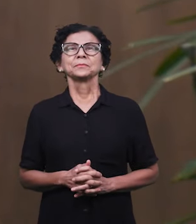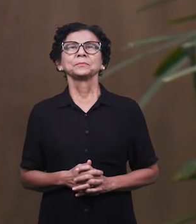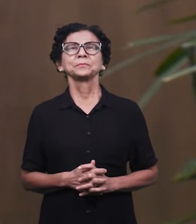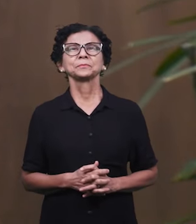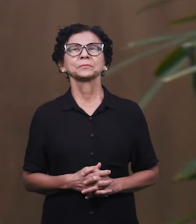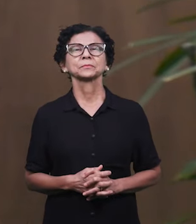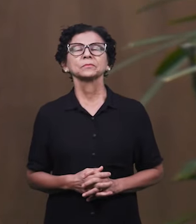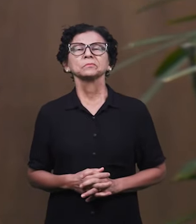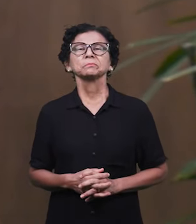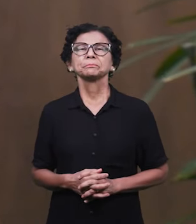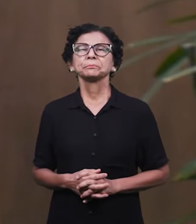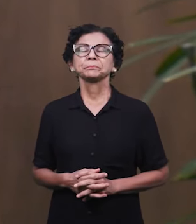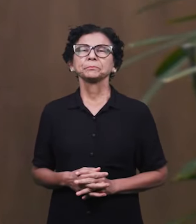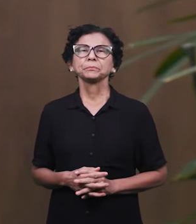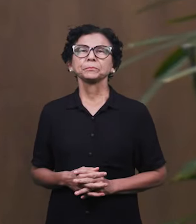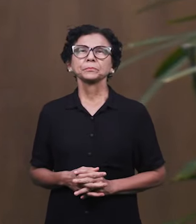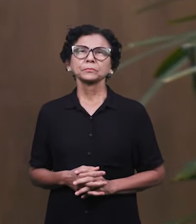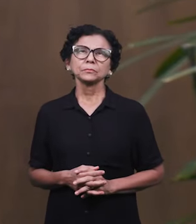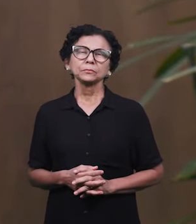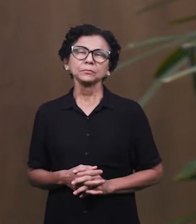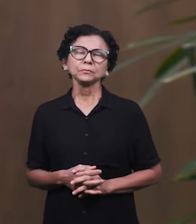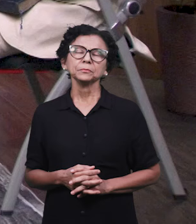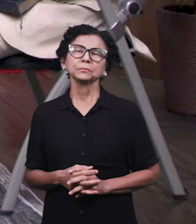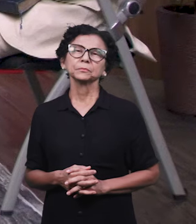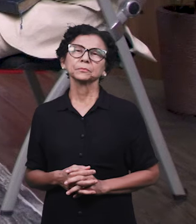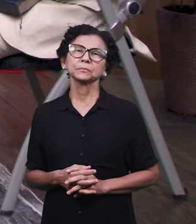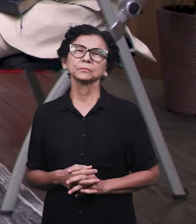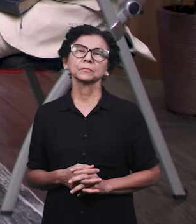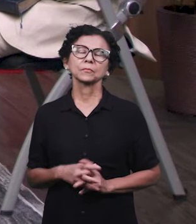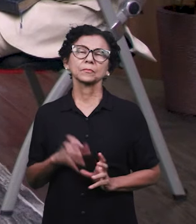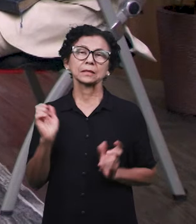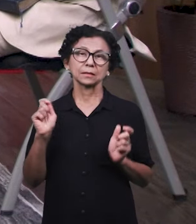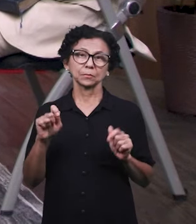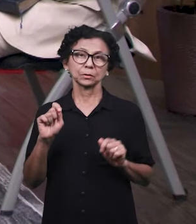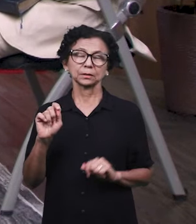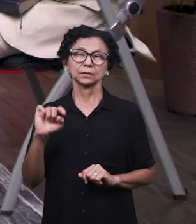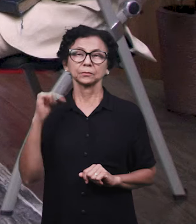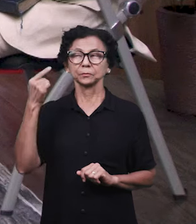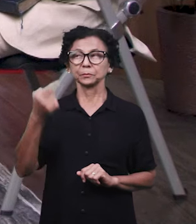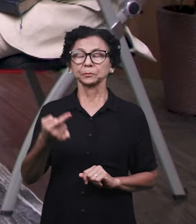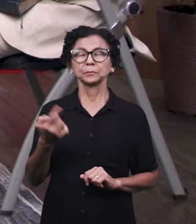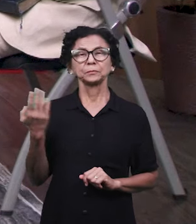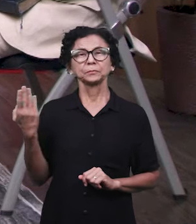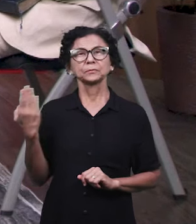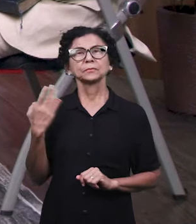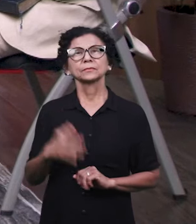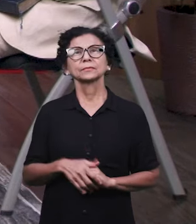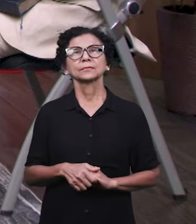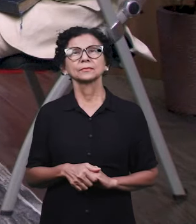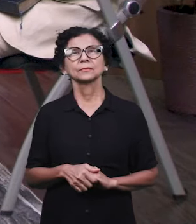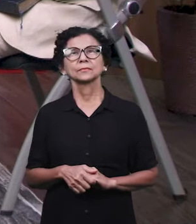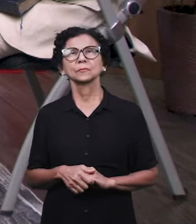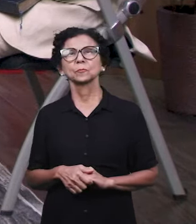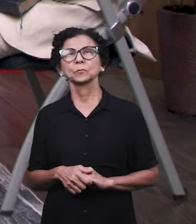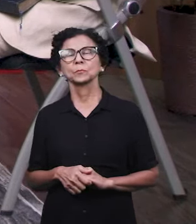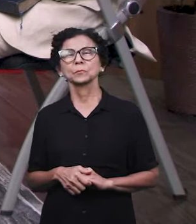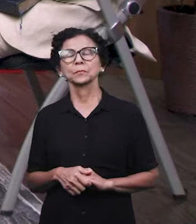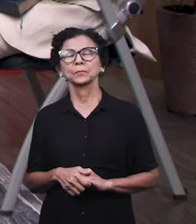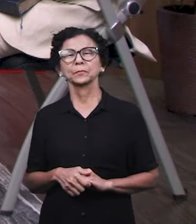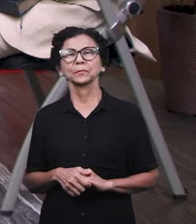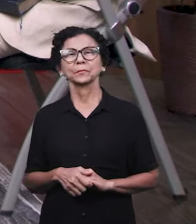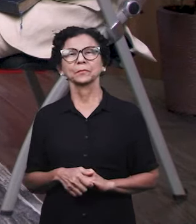possível, para o próximo quadro aqui. Vimos aqui em relação à formação do homem, né? Mas a palavra do Senhor fez